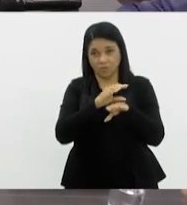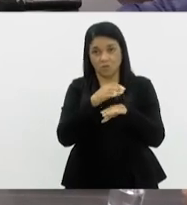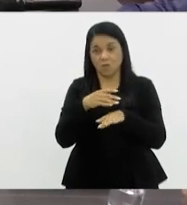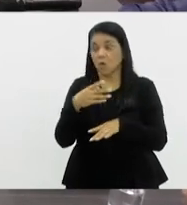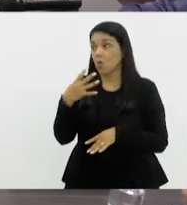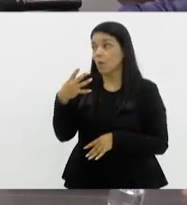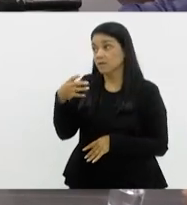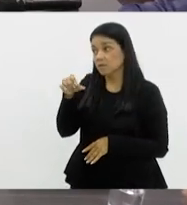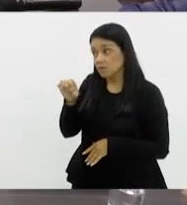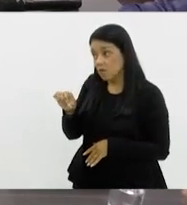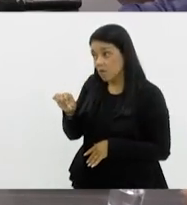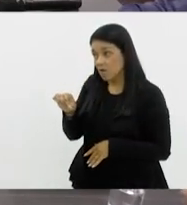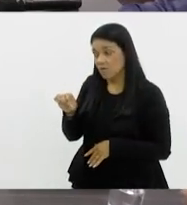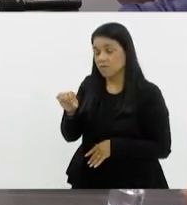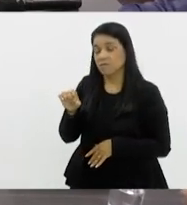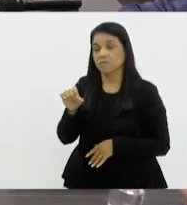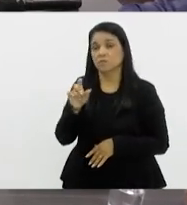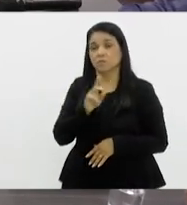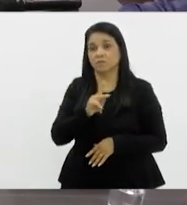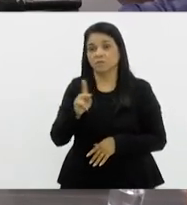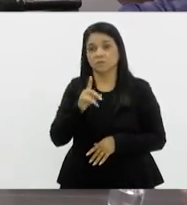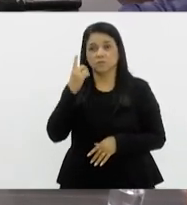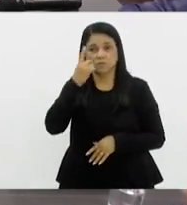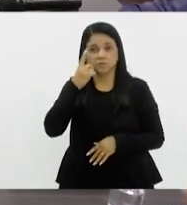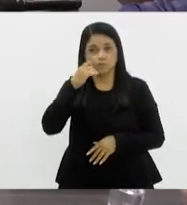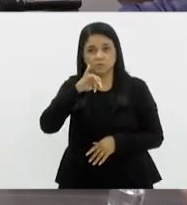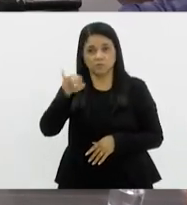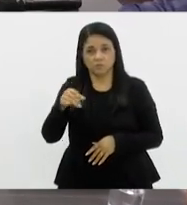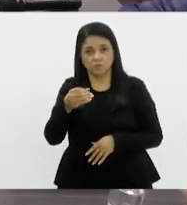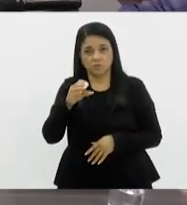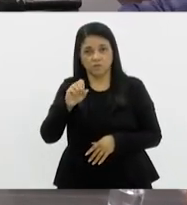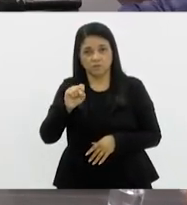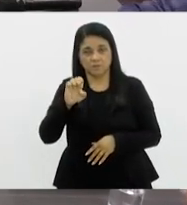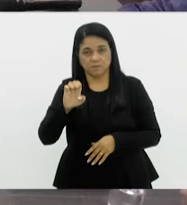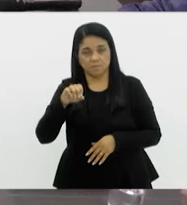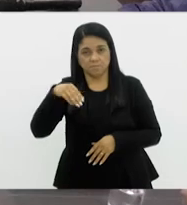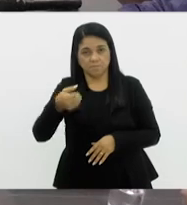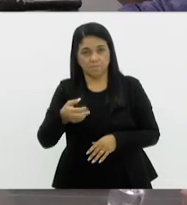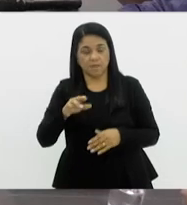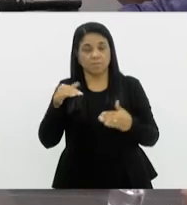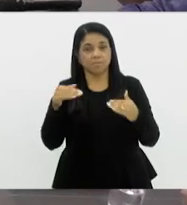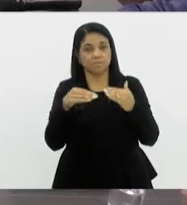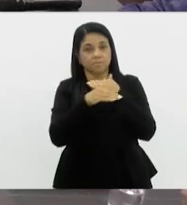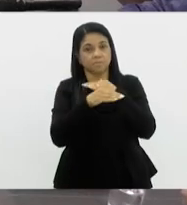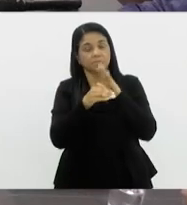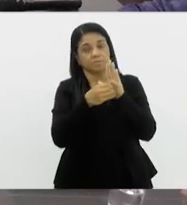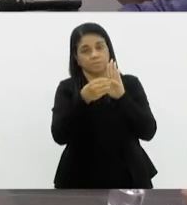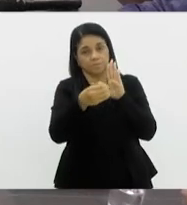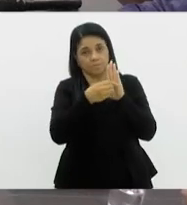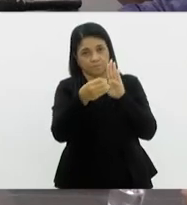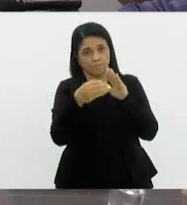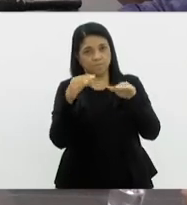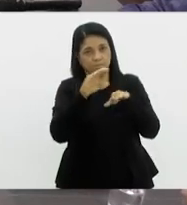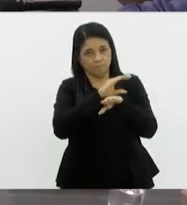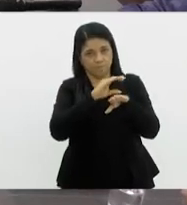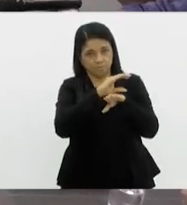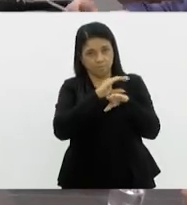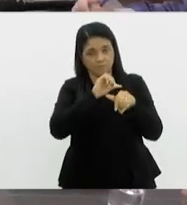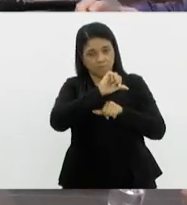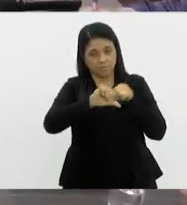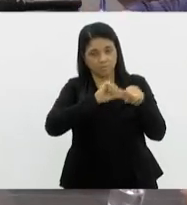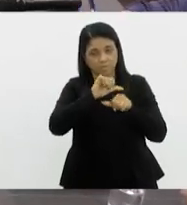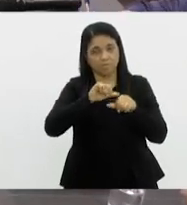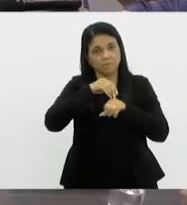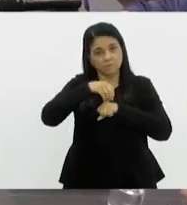do deputado professor Josemar. Há o meu parecer pela inconstitucionalidade, concluindo por pela transformação e